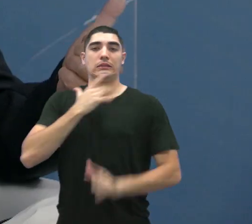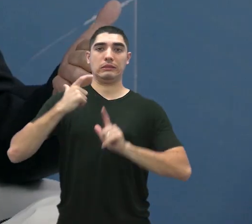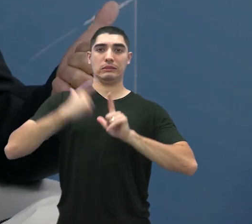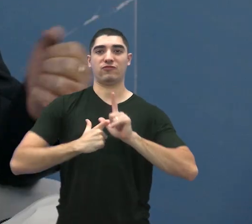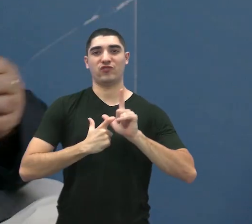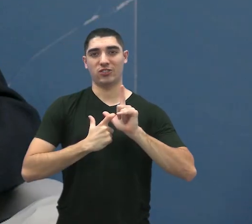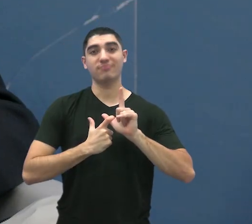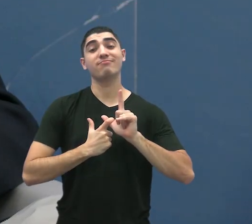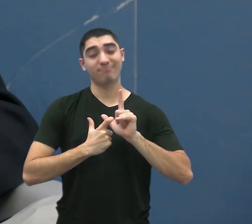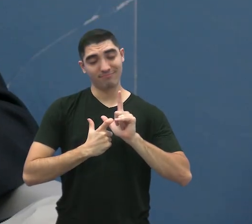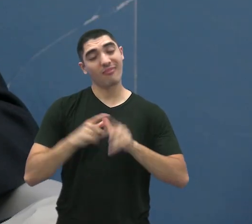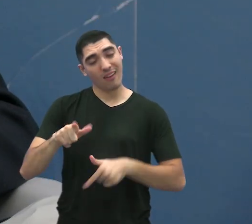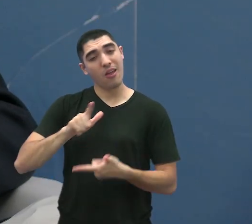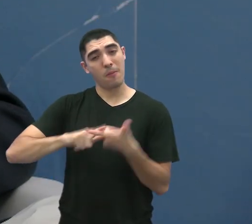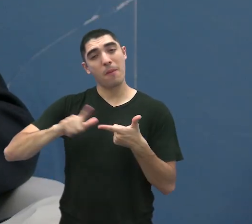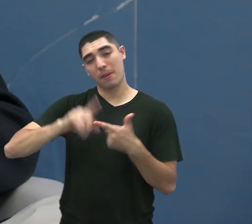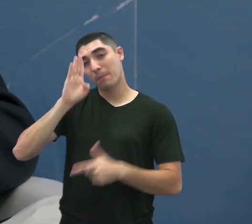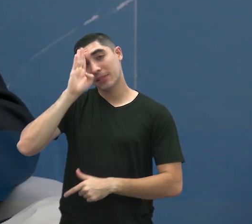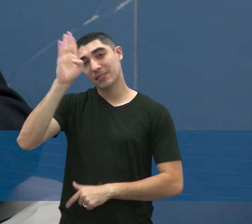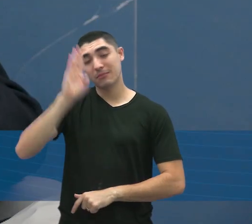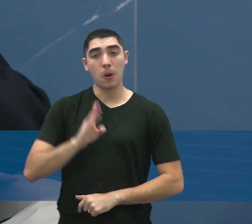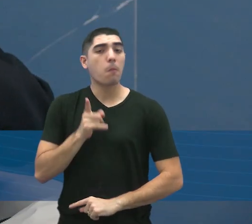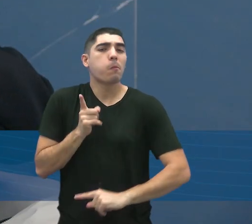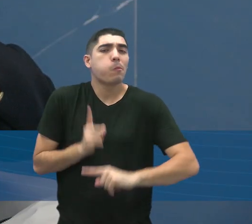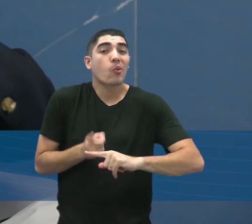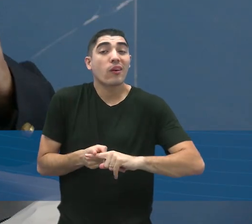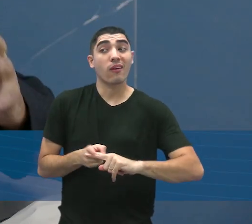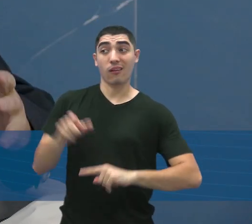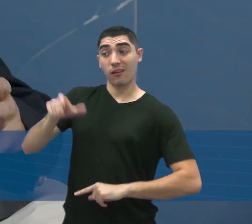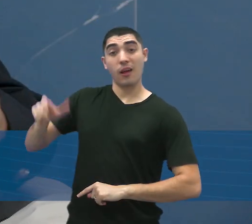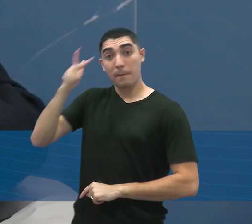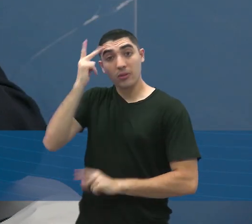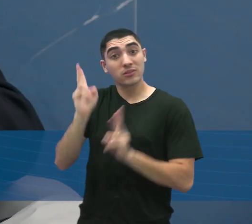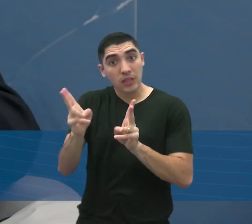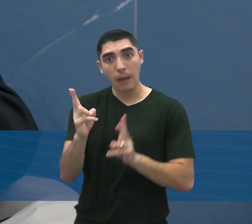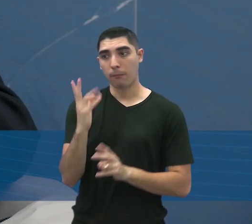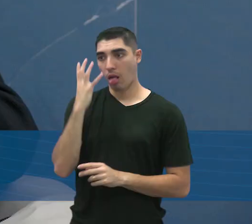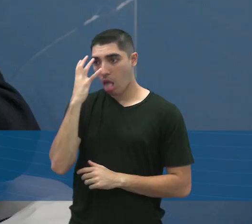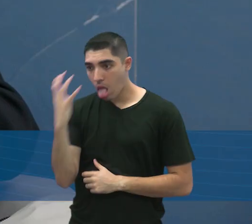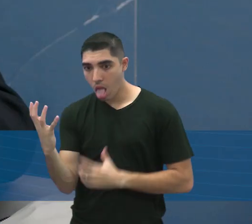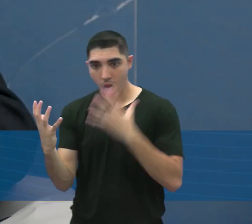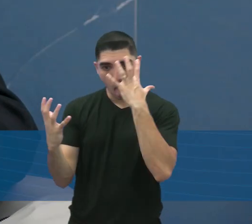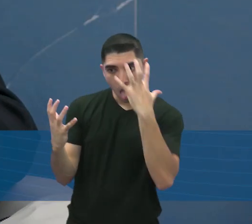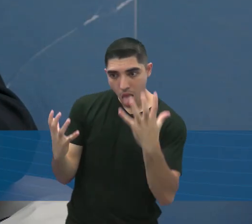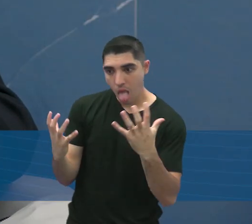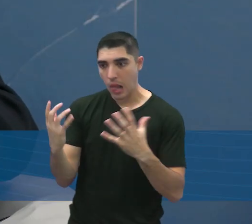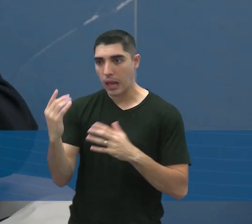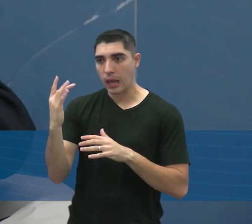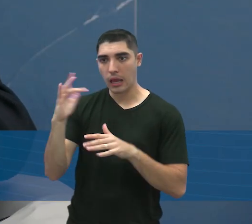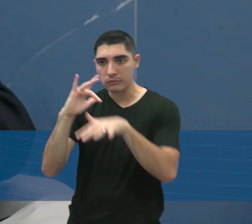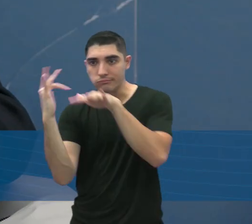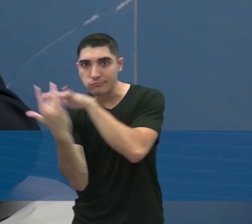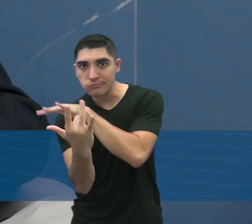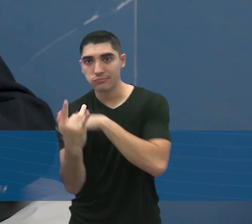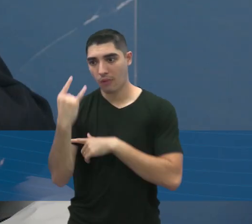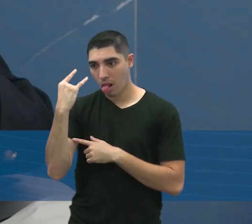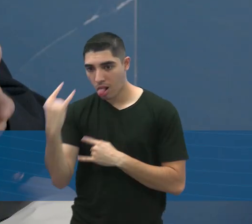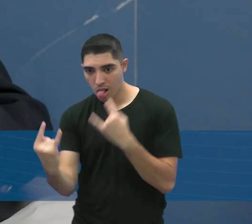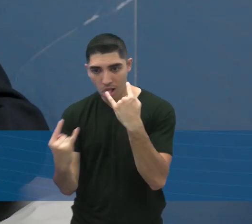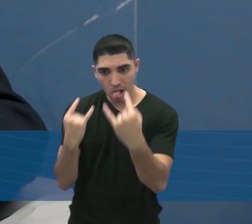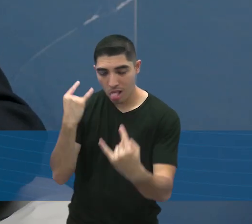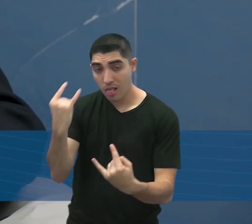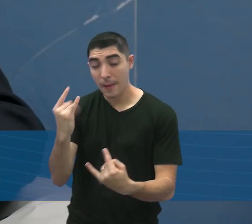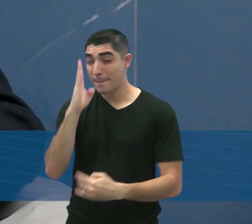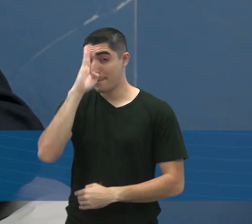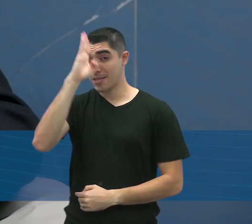vem exatamente daquilo que a Luciana falou, né? Quer dizer, esse apelo da mídia, né? É muito complicado em mídia, quando eu falo agora,